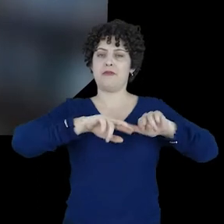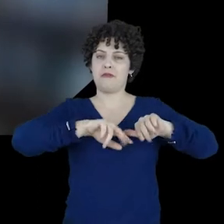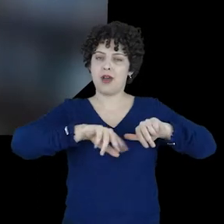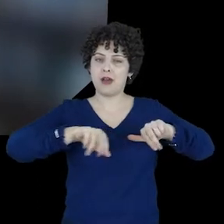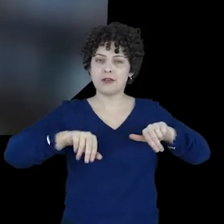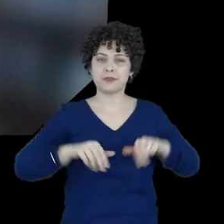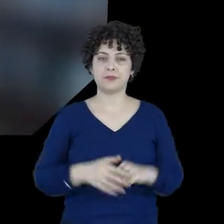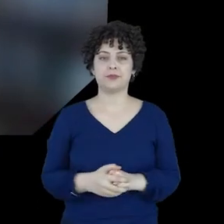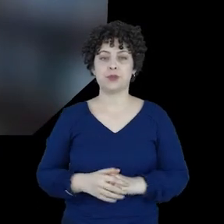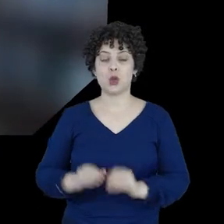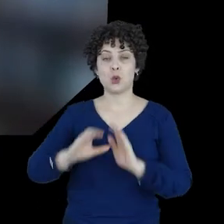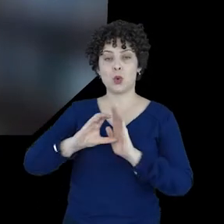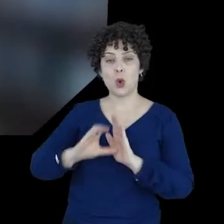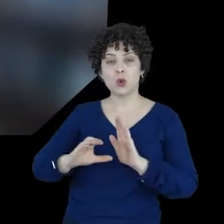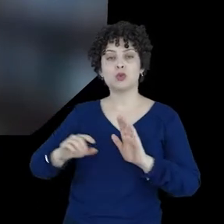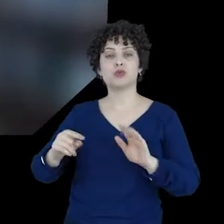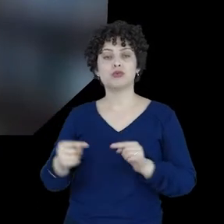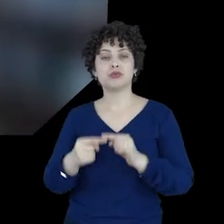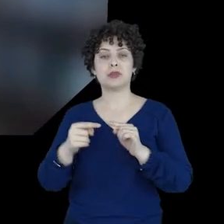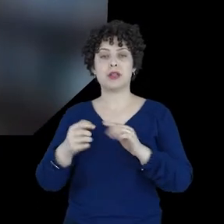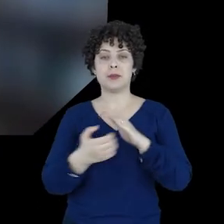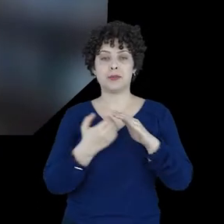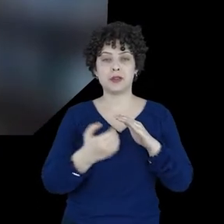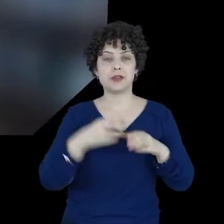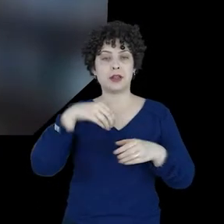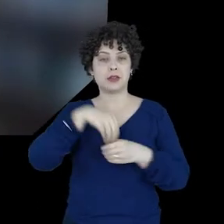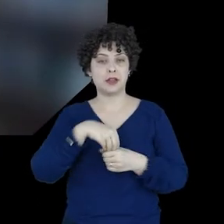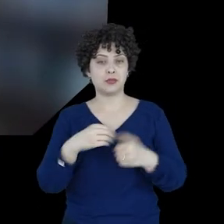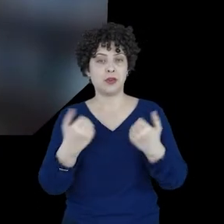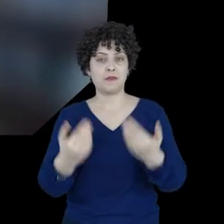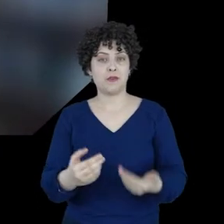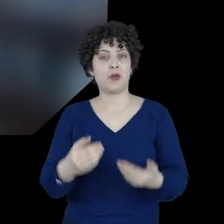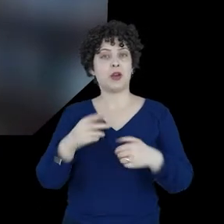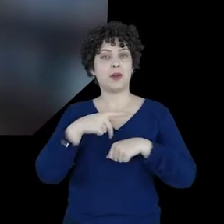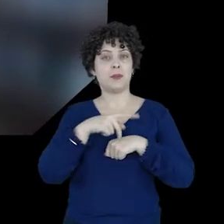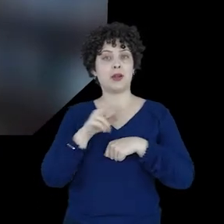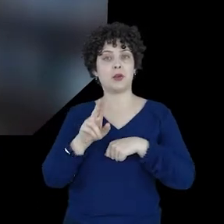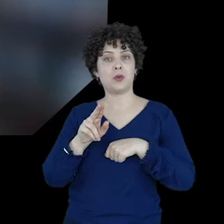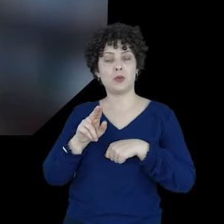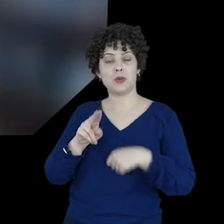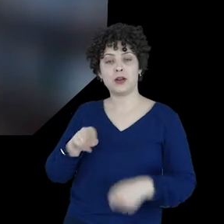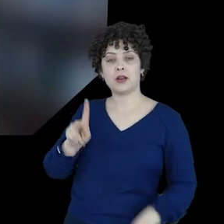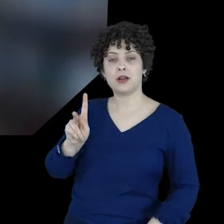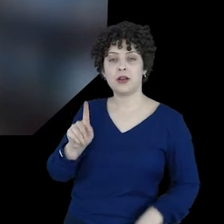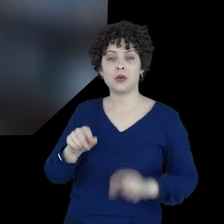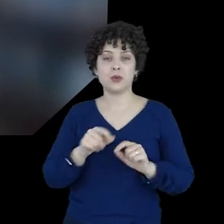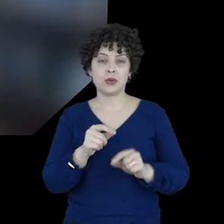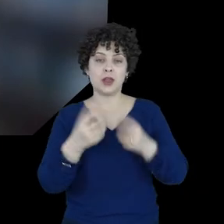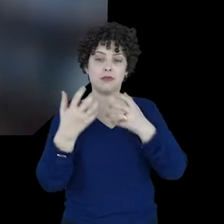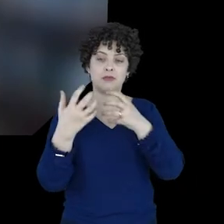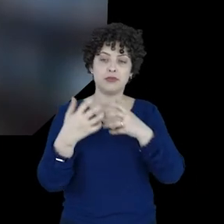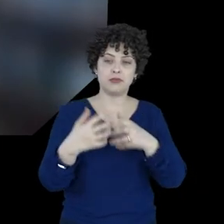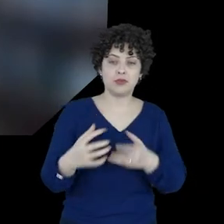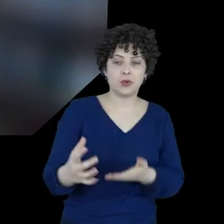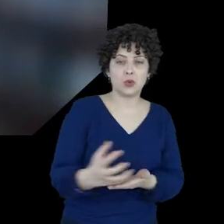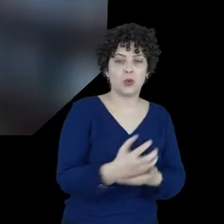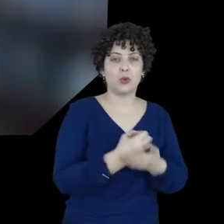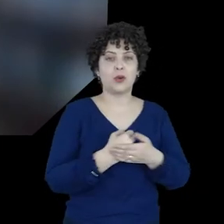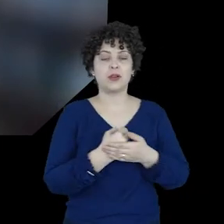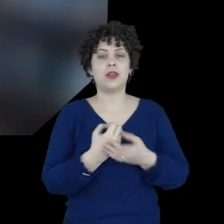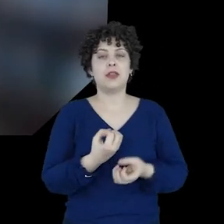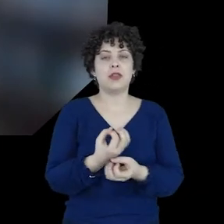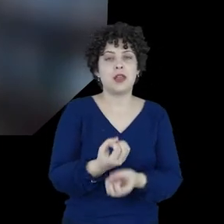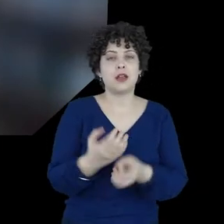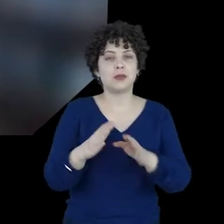E o código se aplica a empresas dentro e fora do Reino Unido que processem dados pessoais de crianças britânicas.